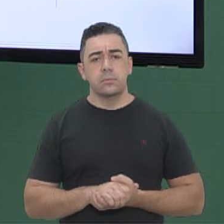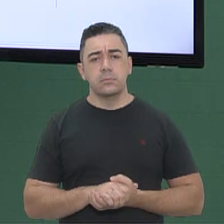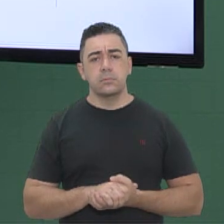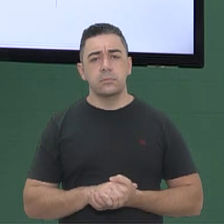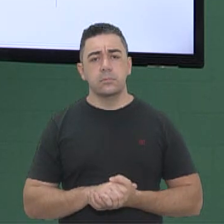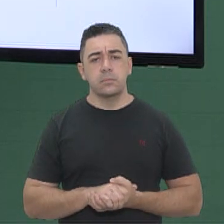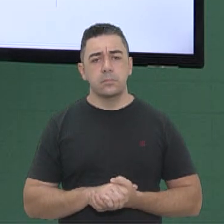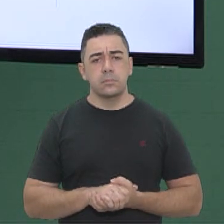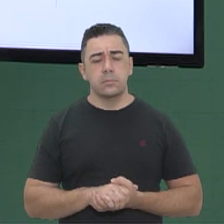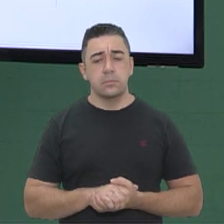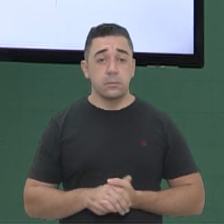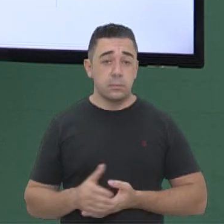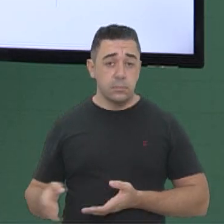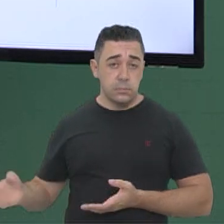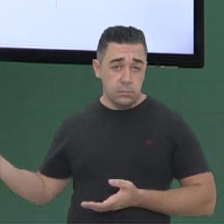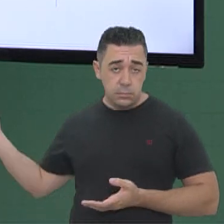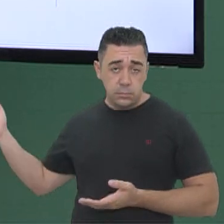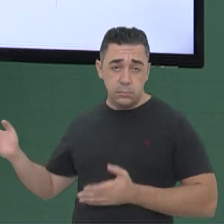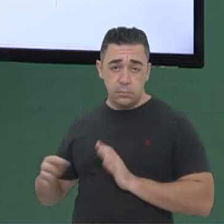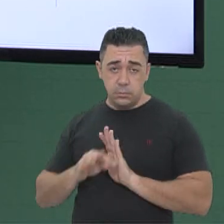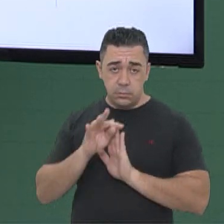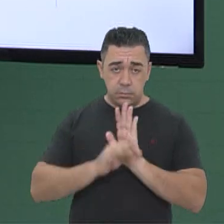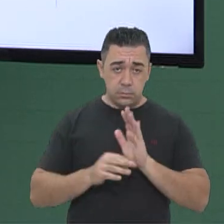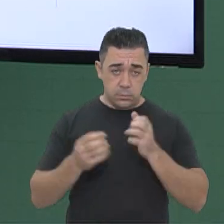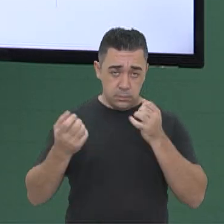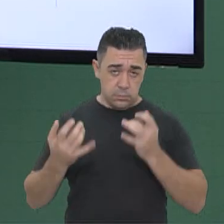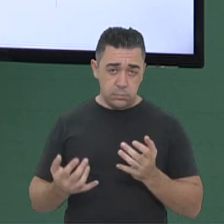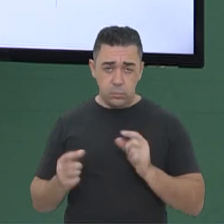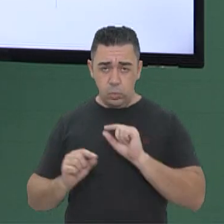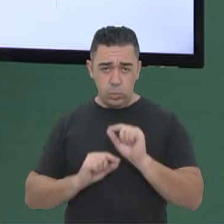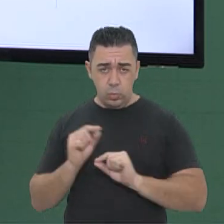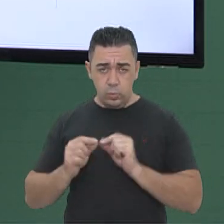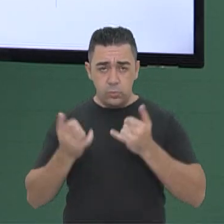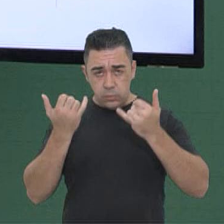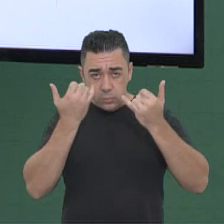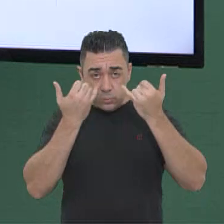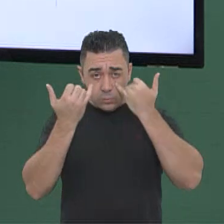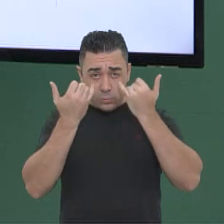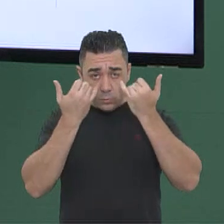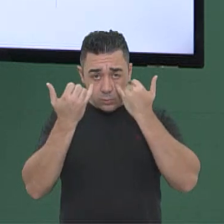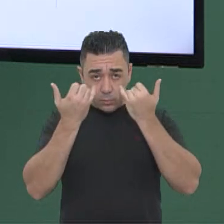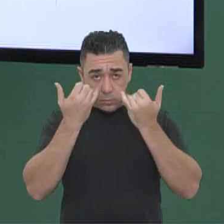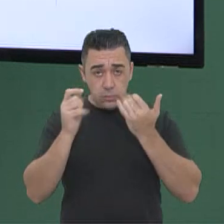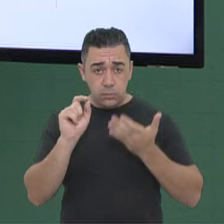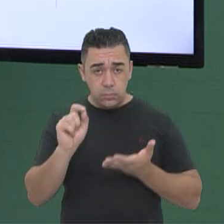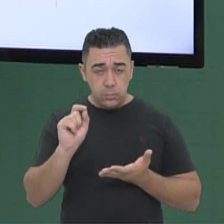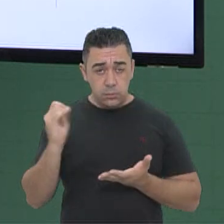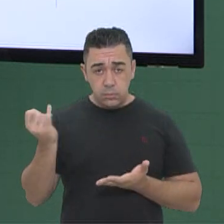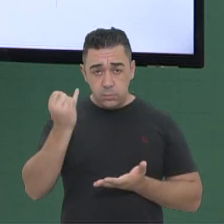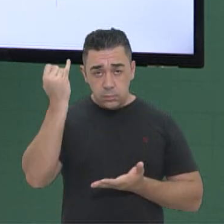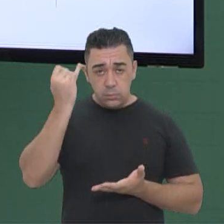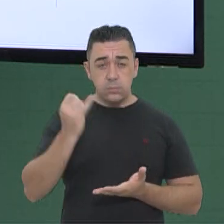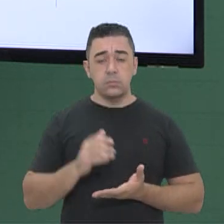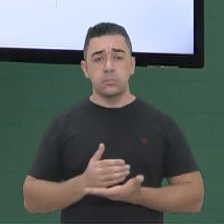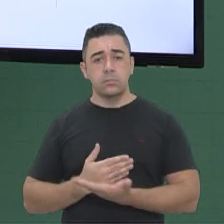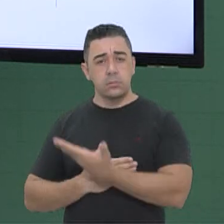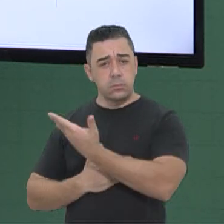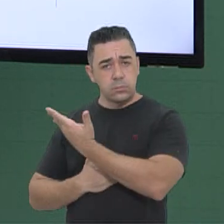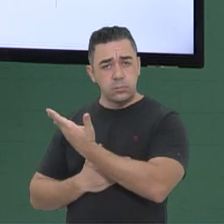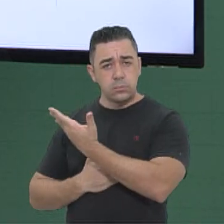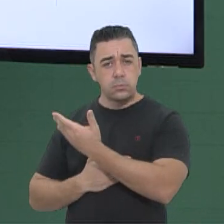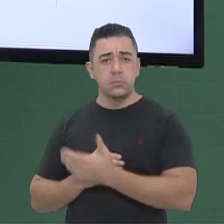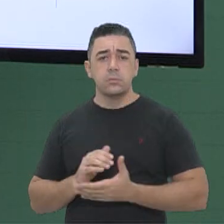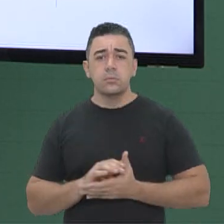paz. E aqui ele traz um dado, uma informação importante, riscos